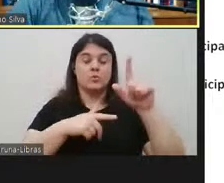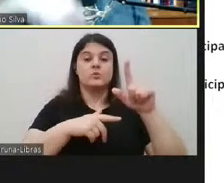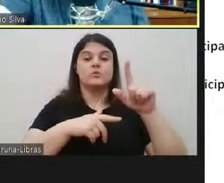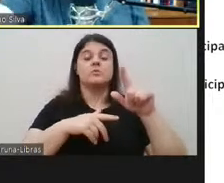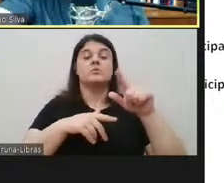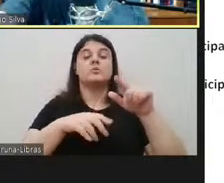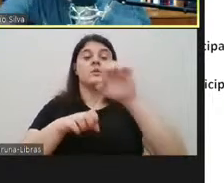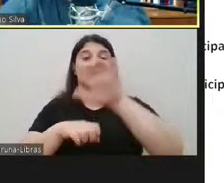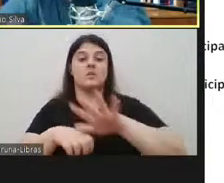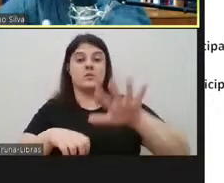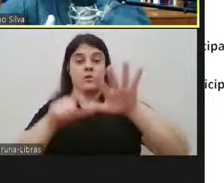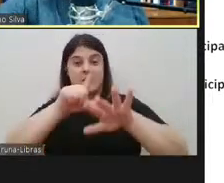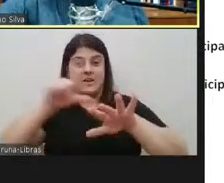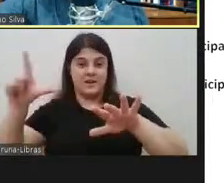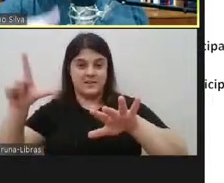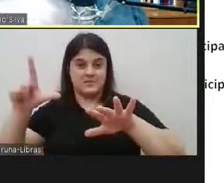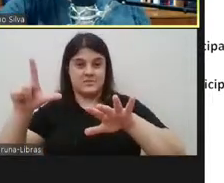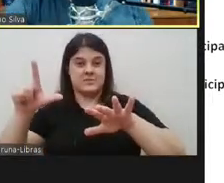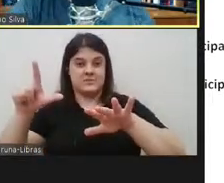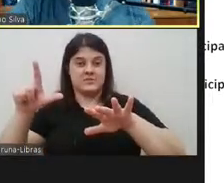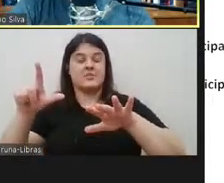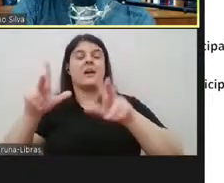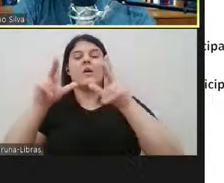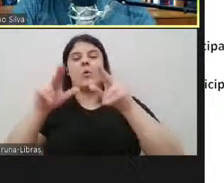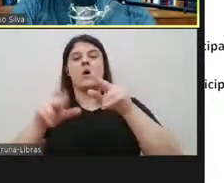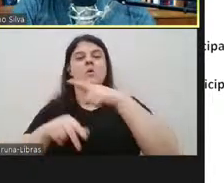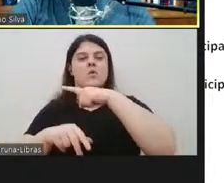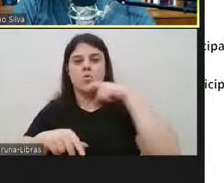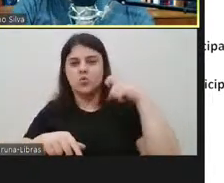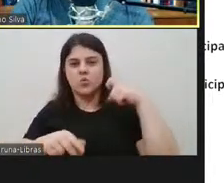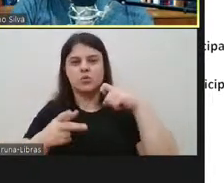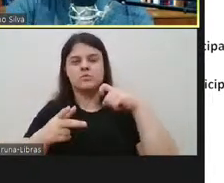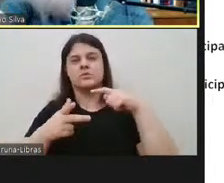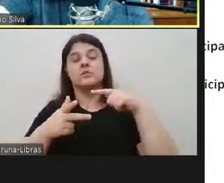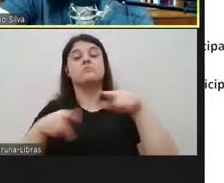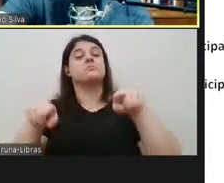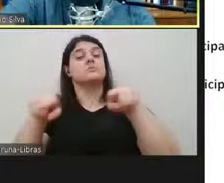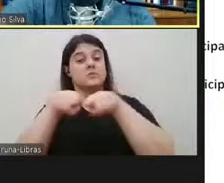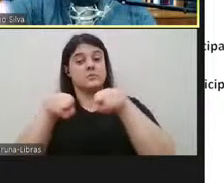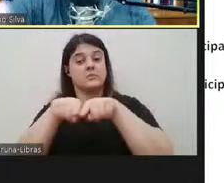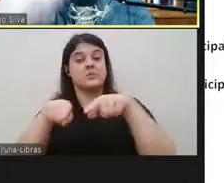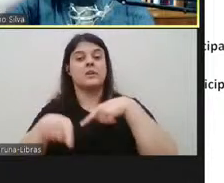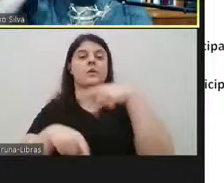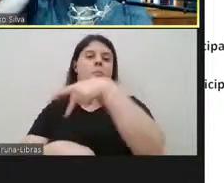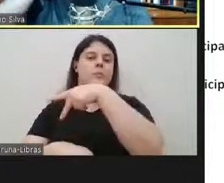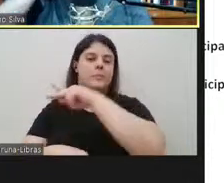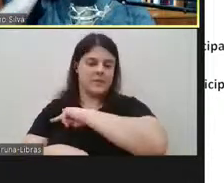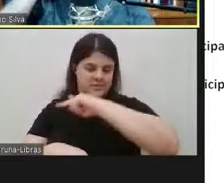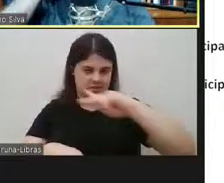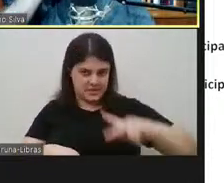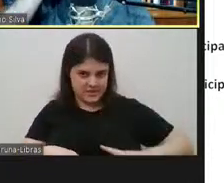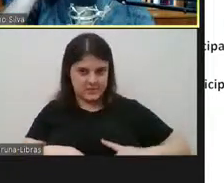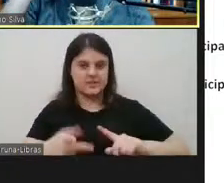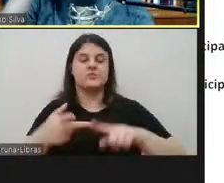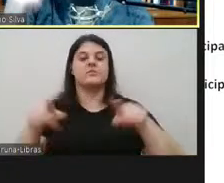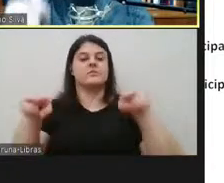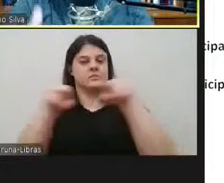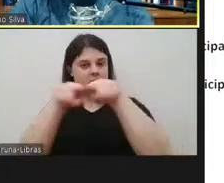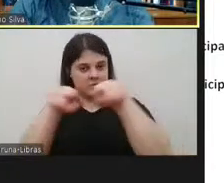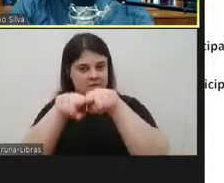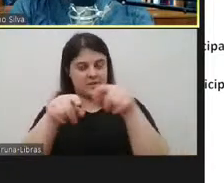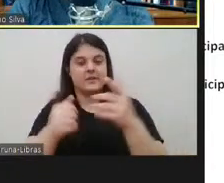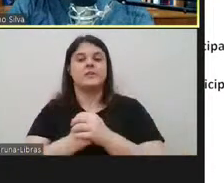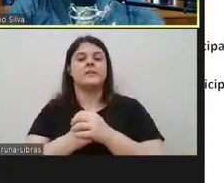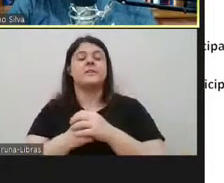países do leste europeu como na própria Rússia na própria Rússia pós-revolucionária você vai ter ali a figura do presidente também